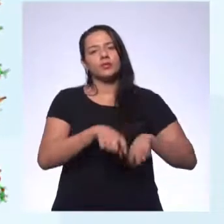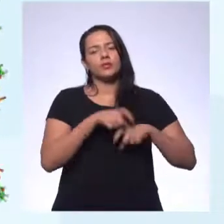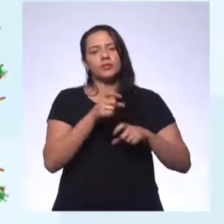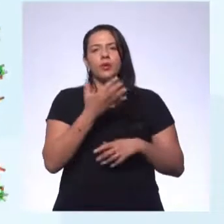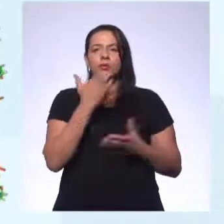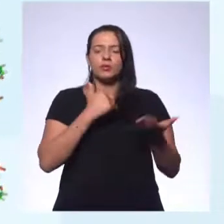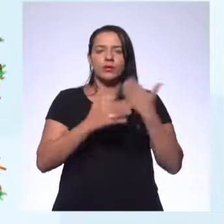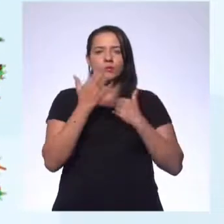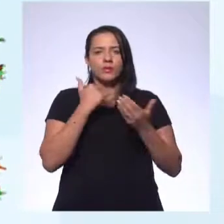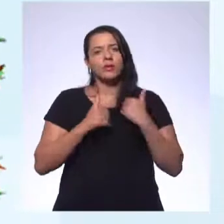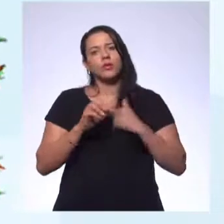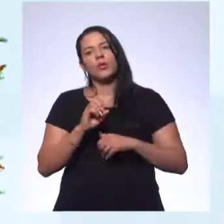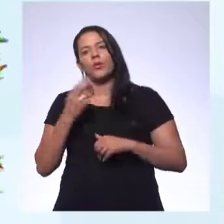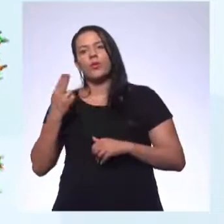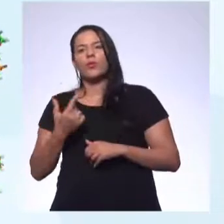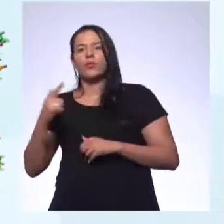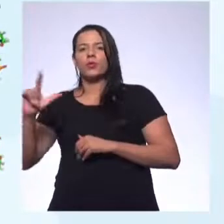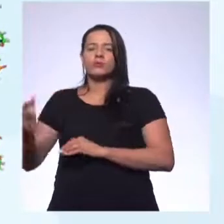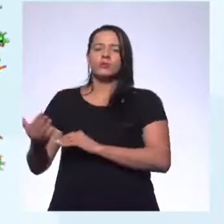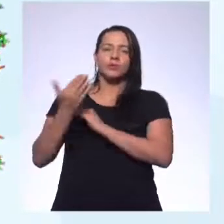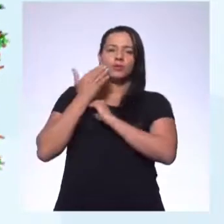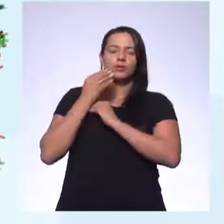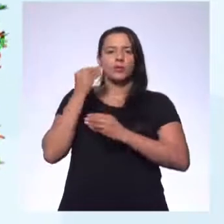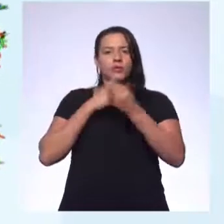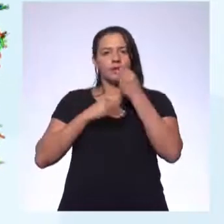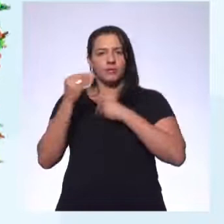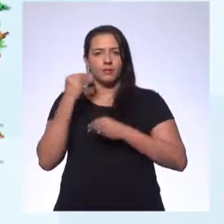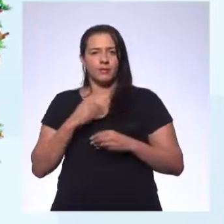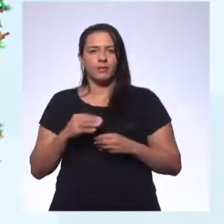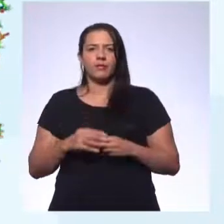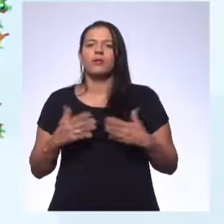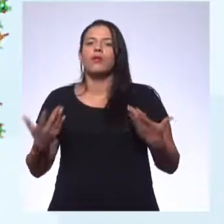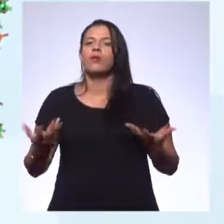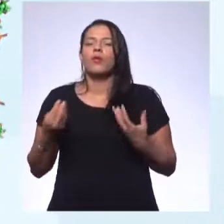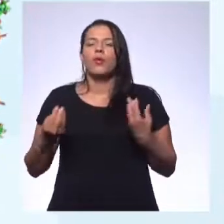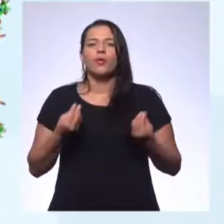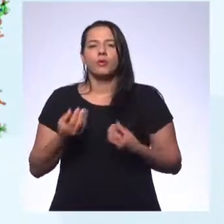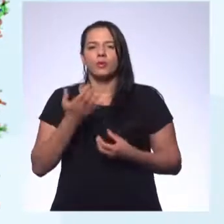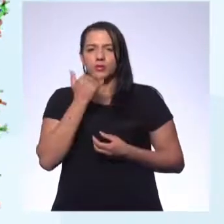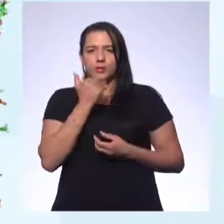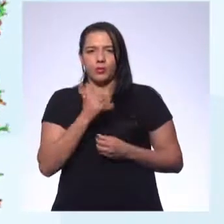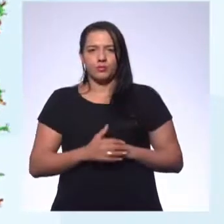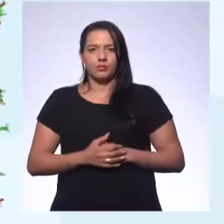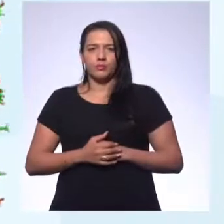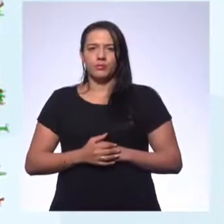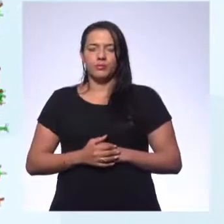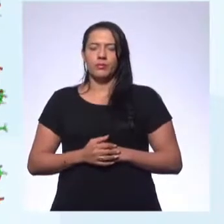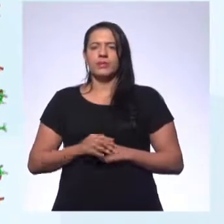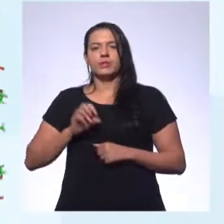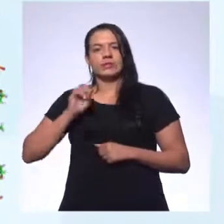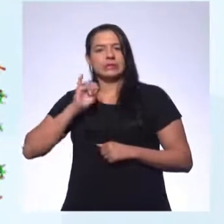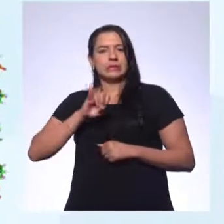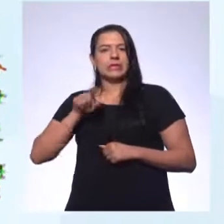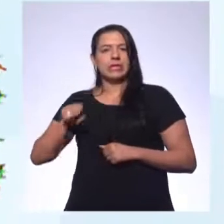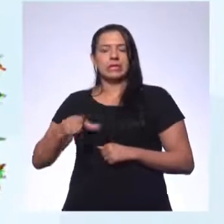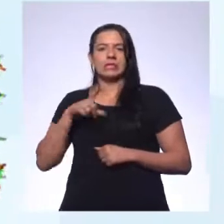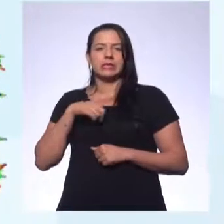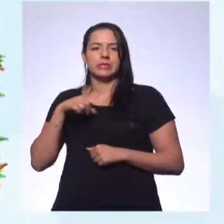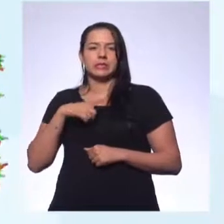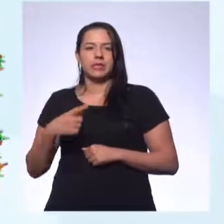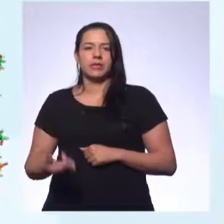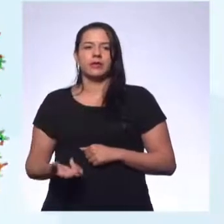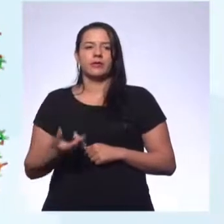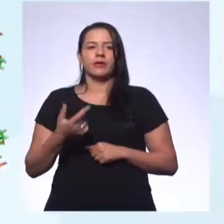eles dependem de outros seres vivos para se alimentar. Né? Então, a forma de nutrição. Então, se esse indivíduo ele é autótrofo